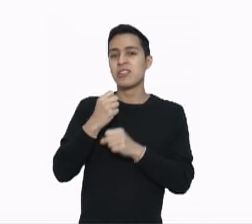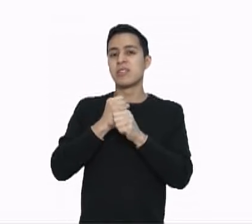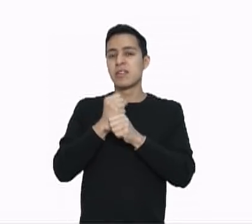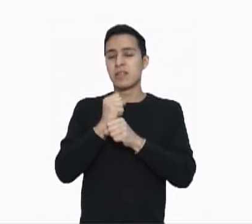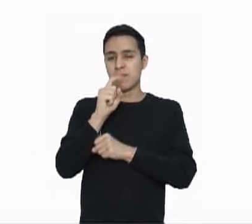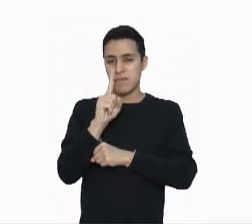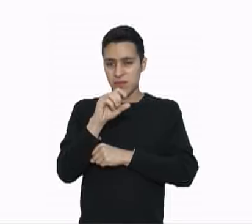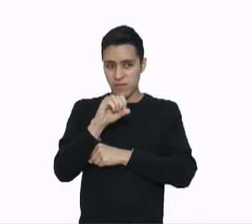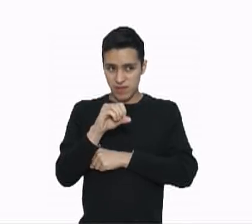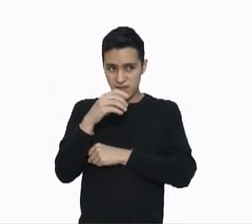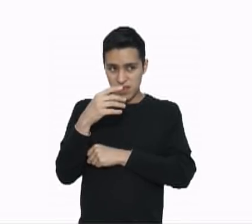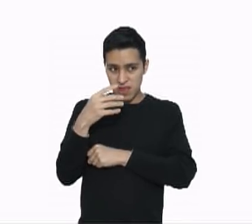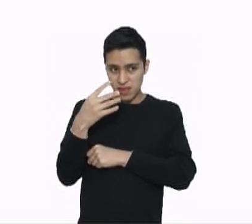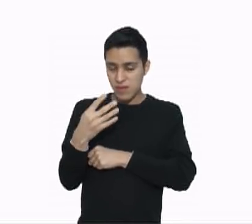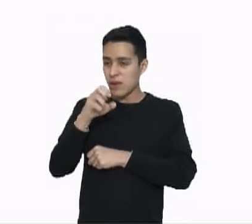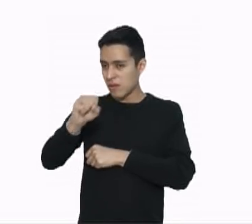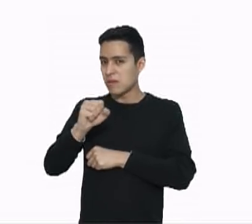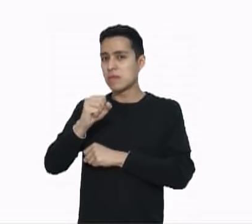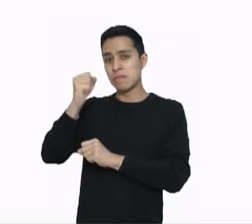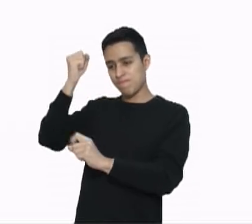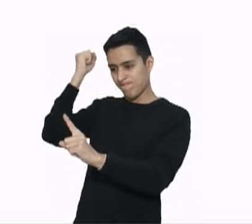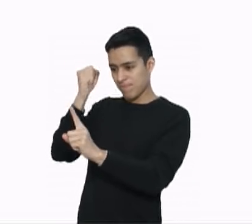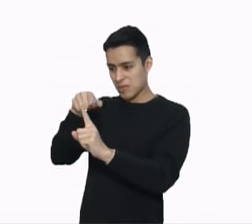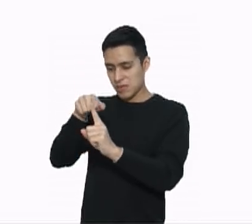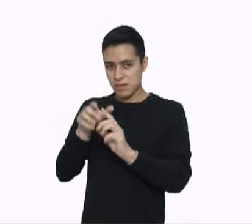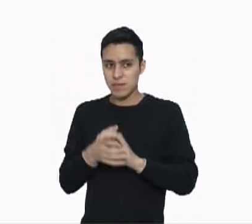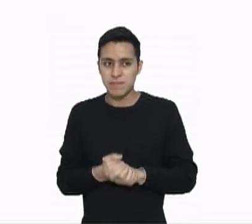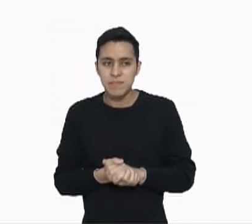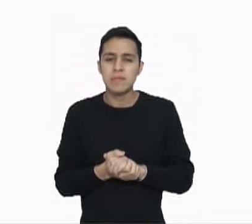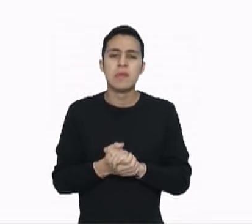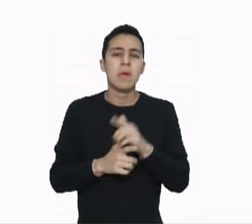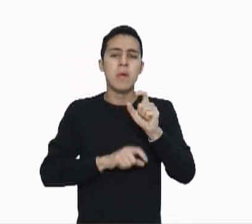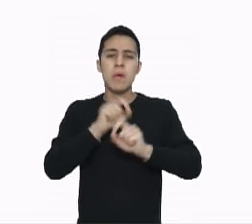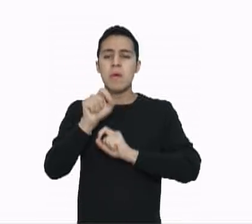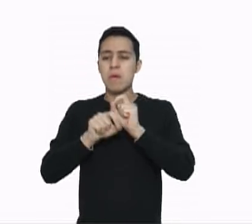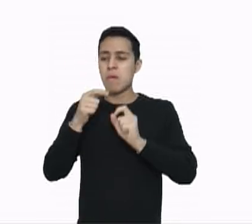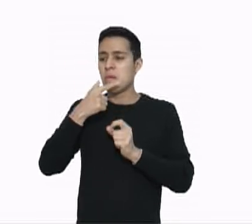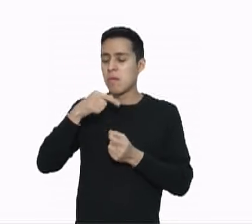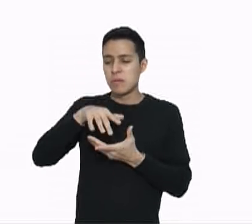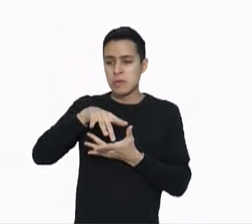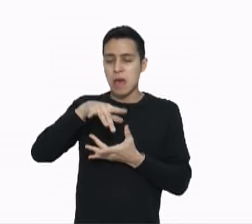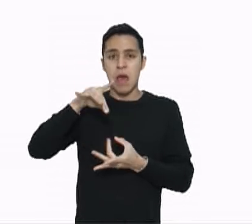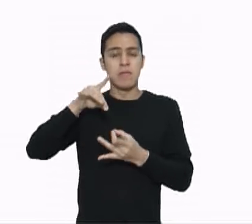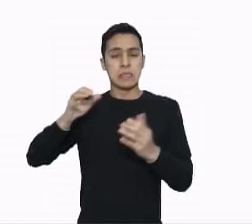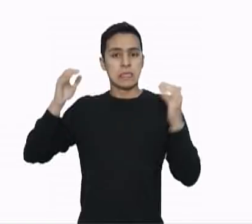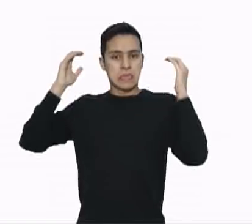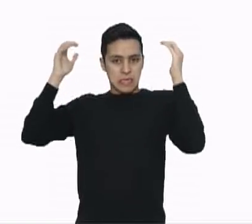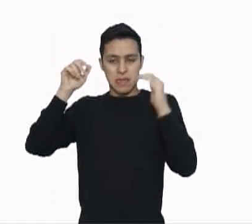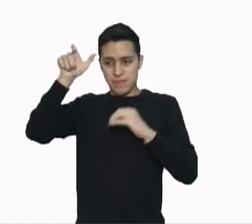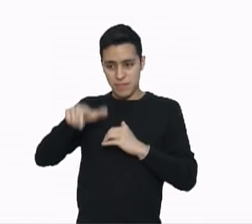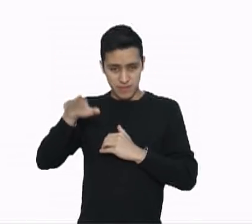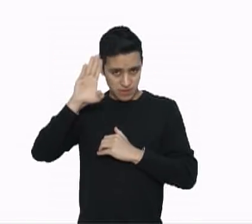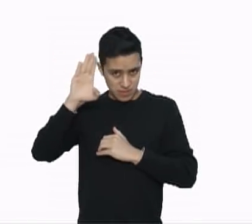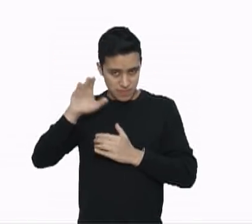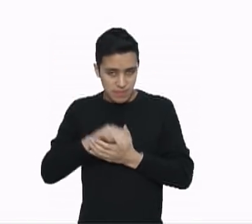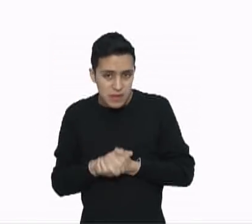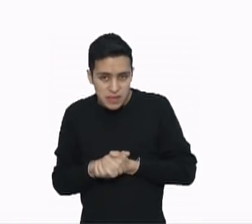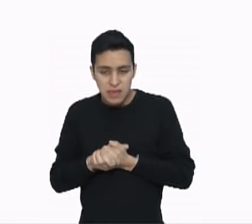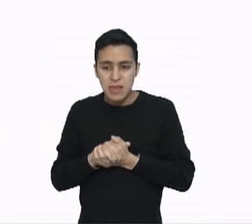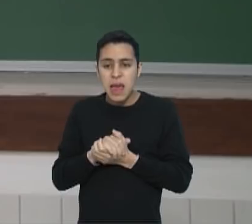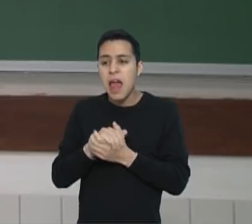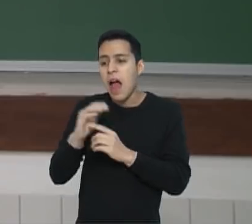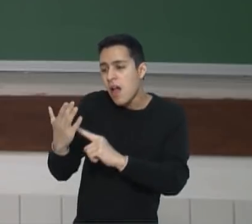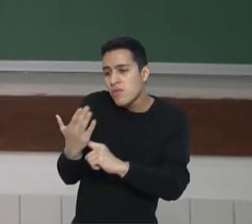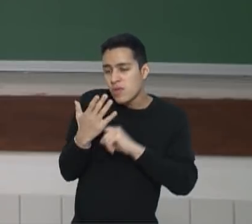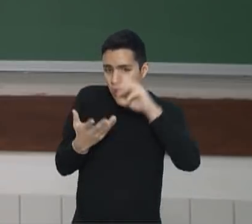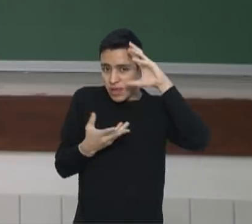um pouquinho depois da independência, chamado Mahatma, de grande alma, esse grande personagem permite que a gente